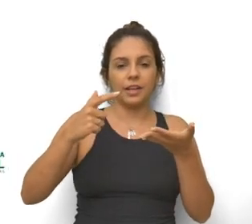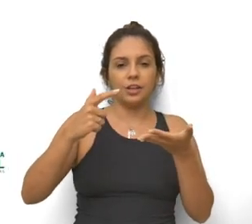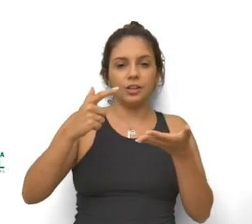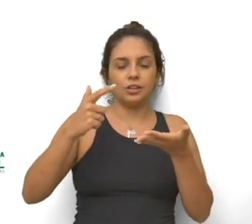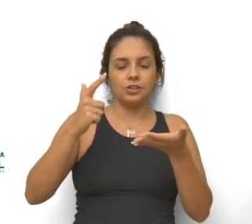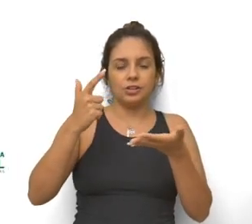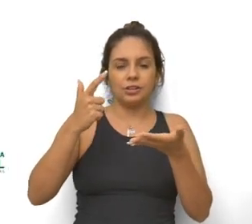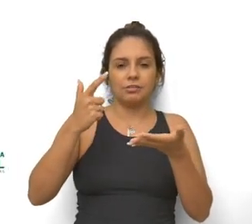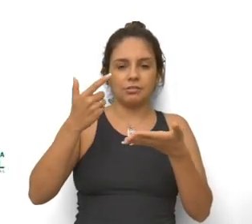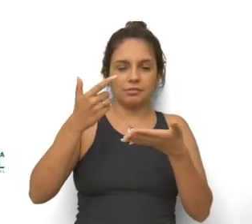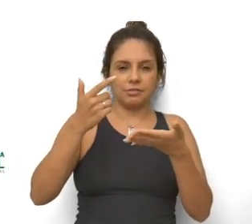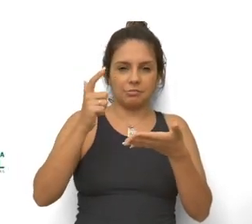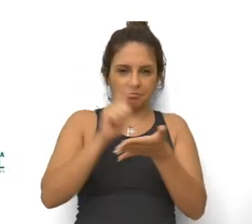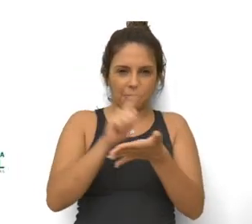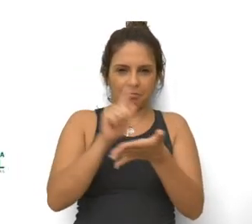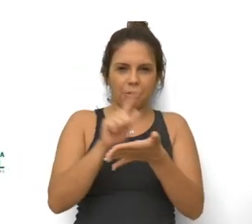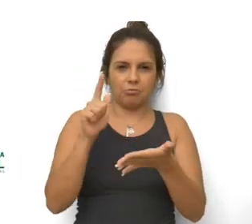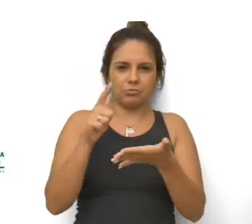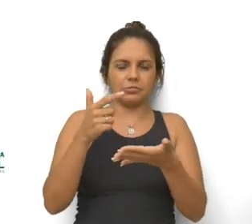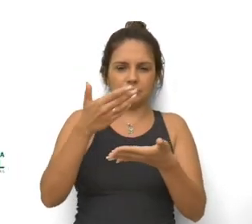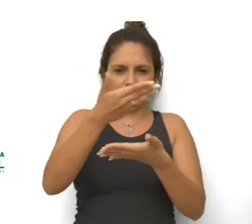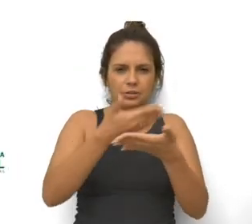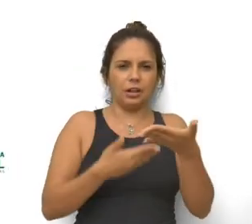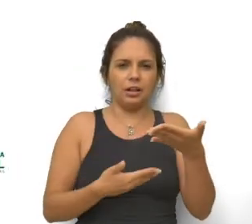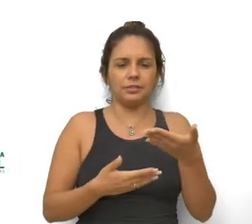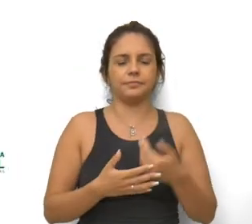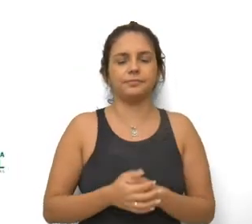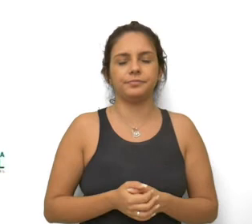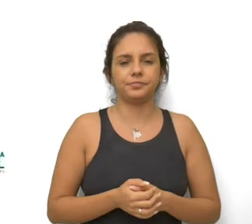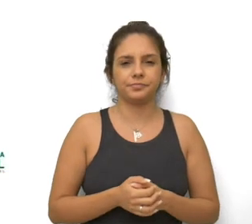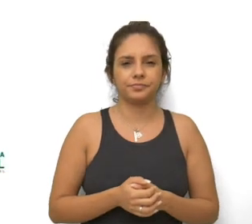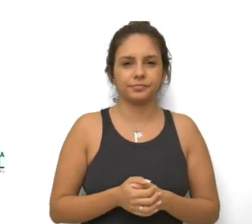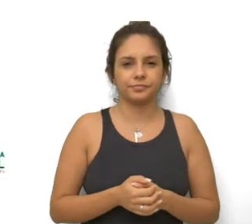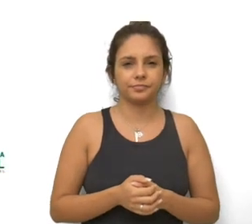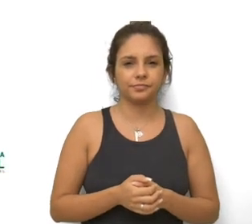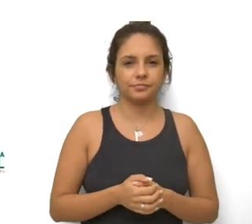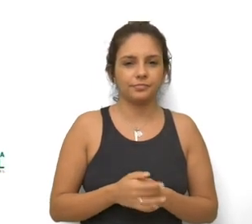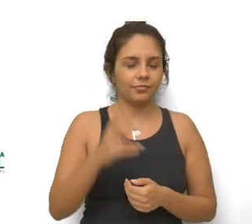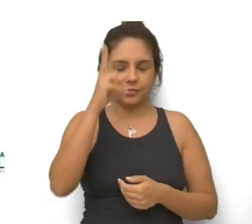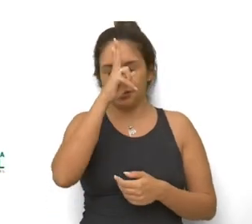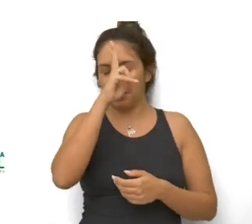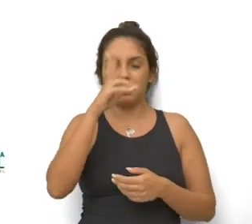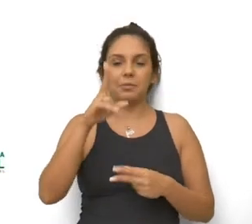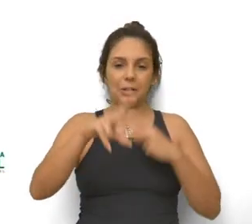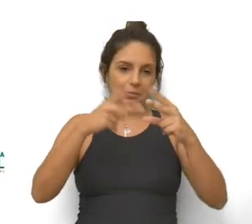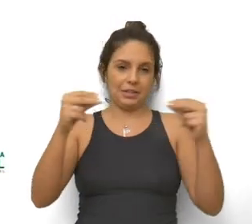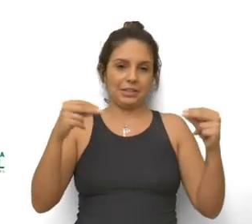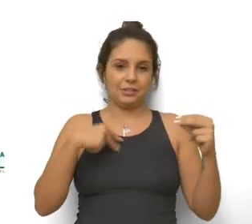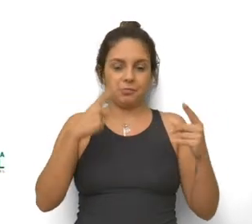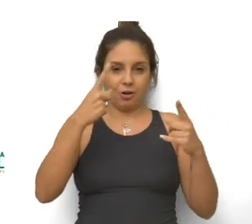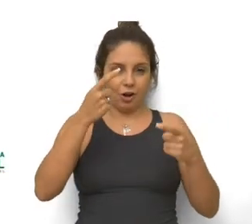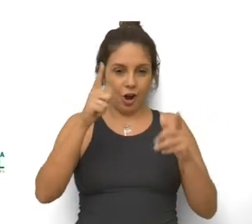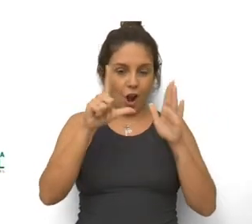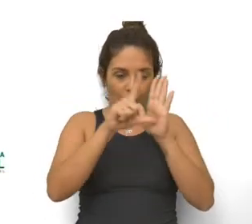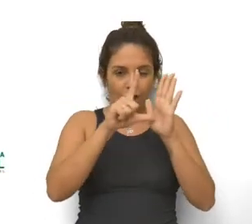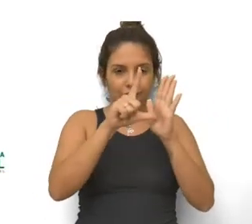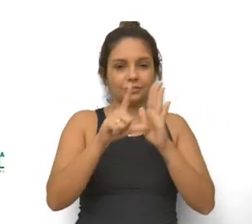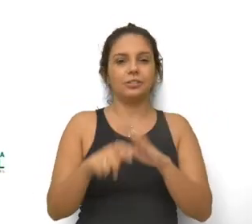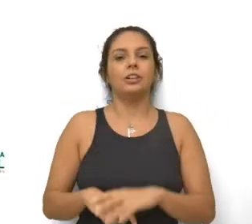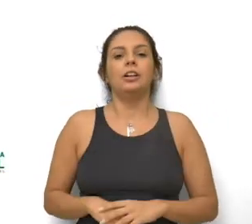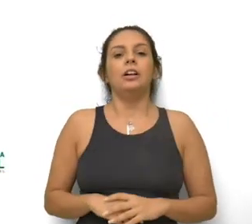Garden. O seu não me Gente, me lembro que que legal. Eu não estou lembrada agora, o meu era de uma loja.